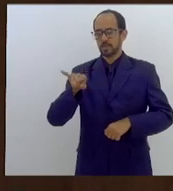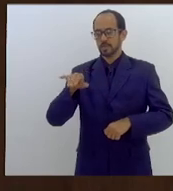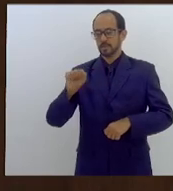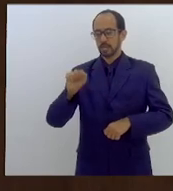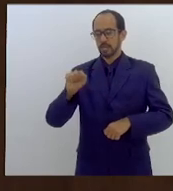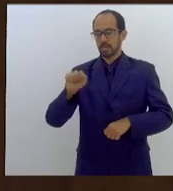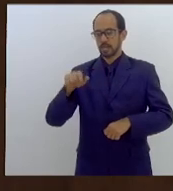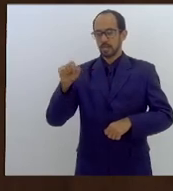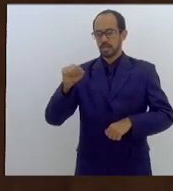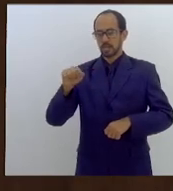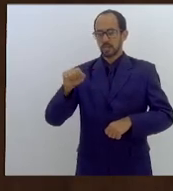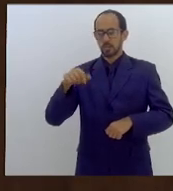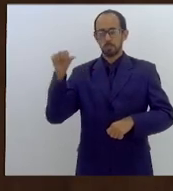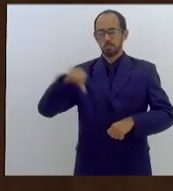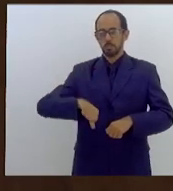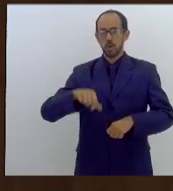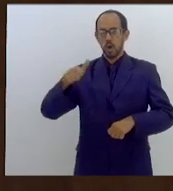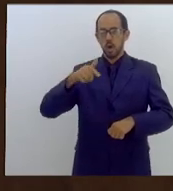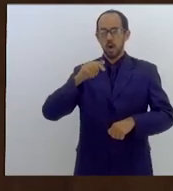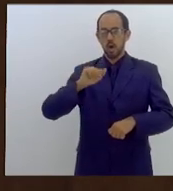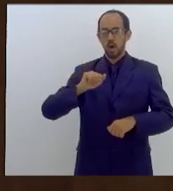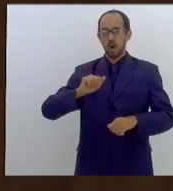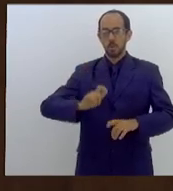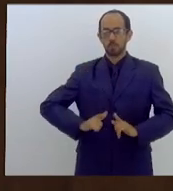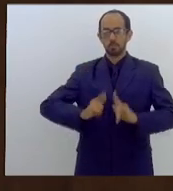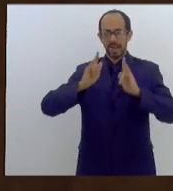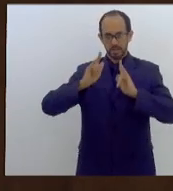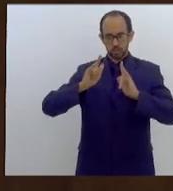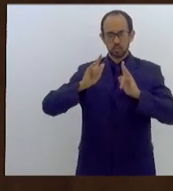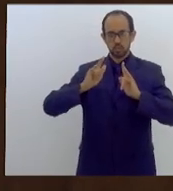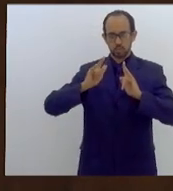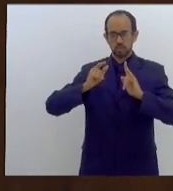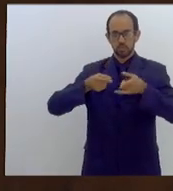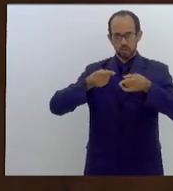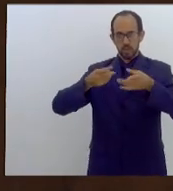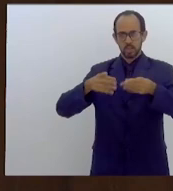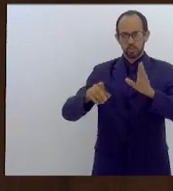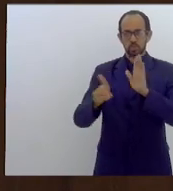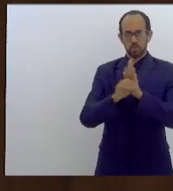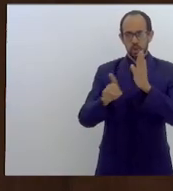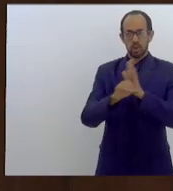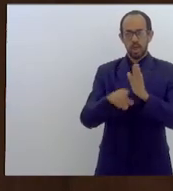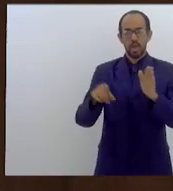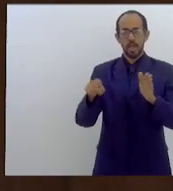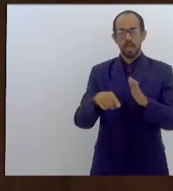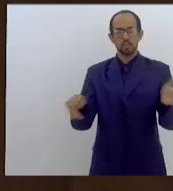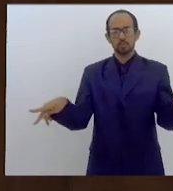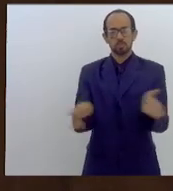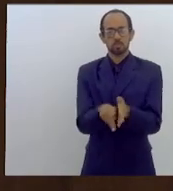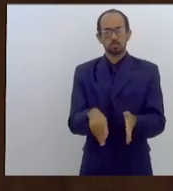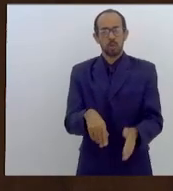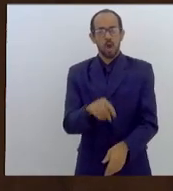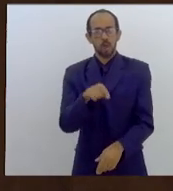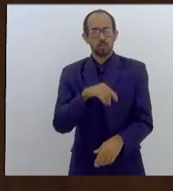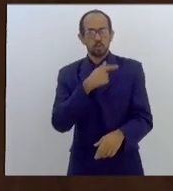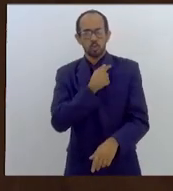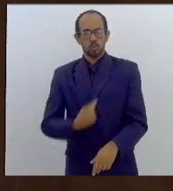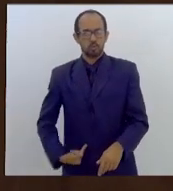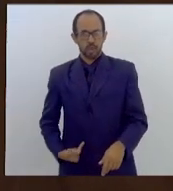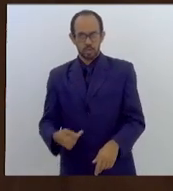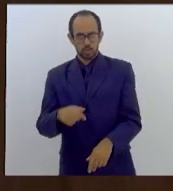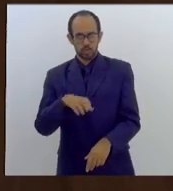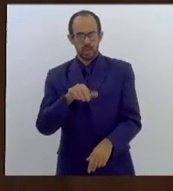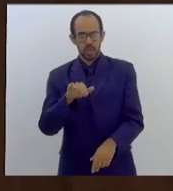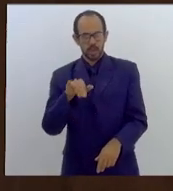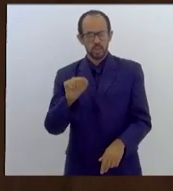daquele morro estava situado justamente num prédio de propriedade do governo do Estado. Outros tantos na Rua da